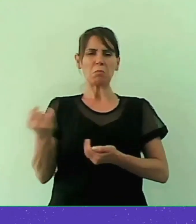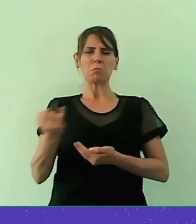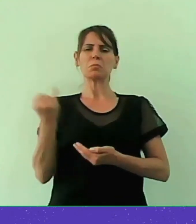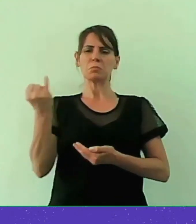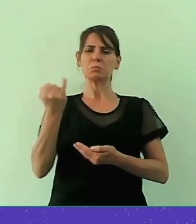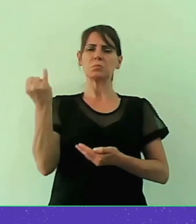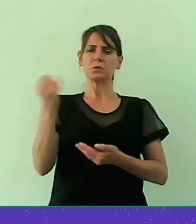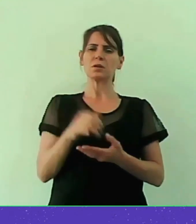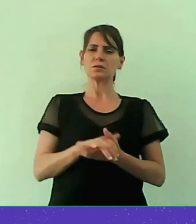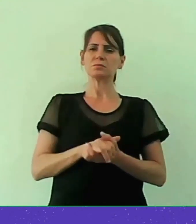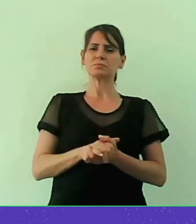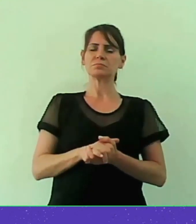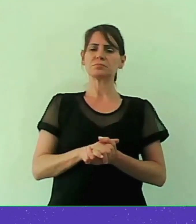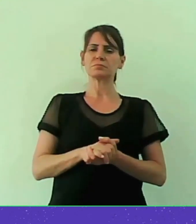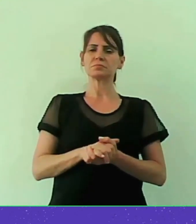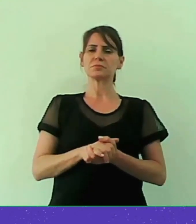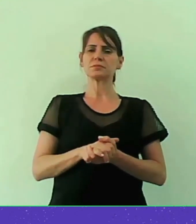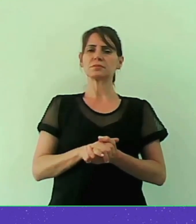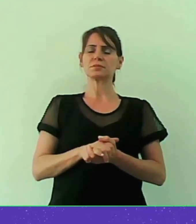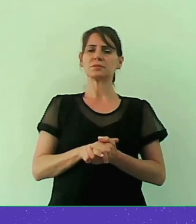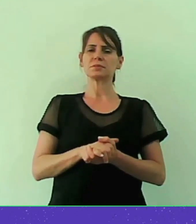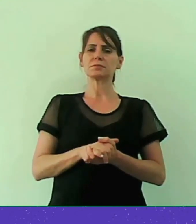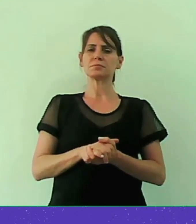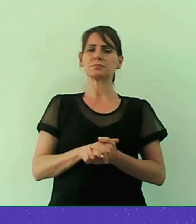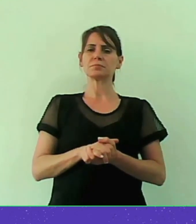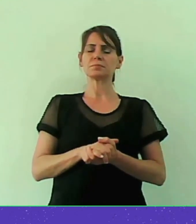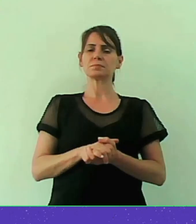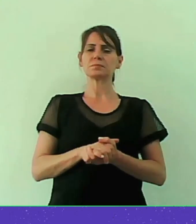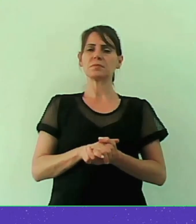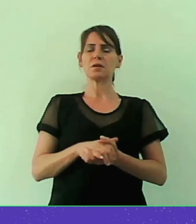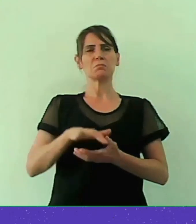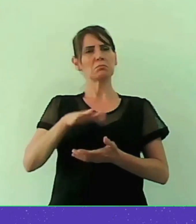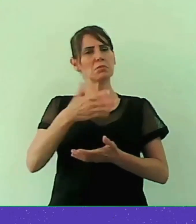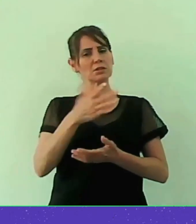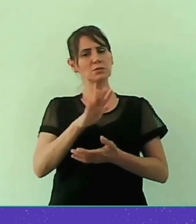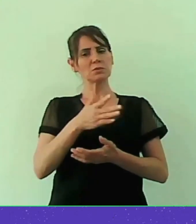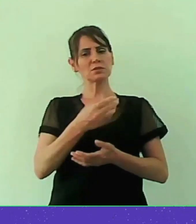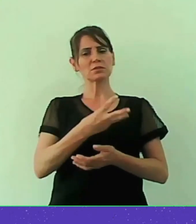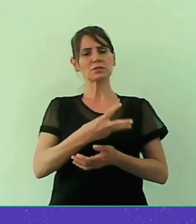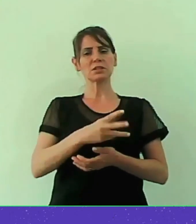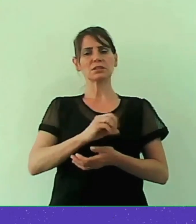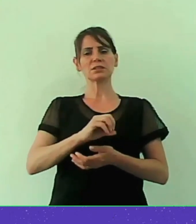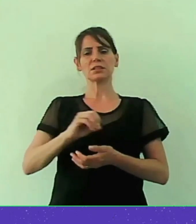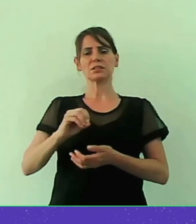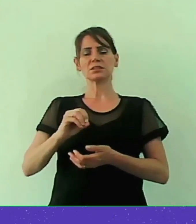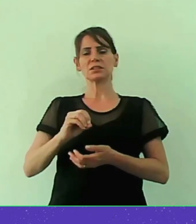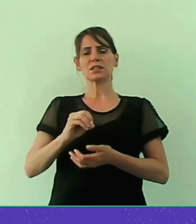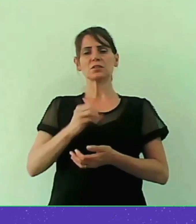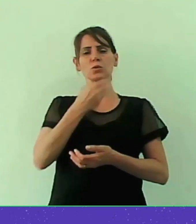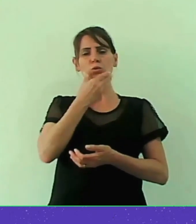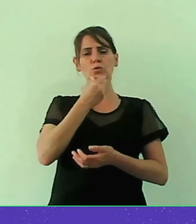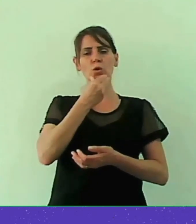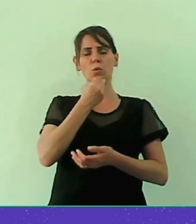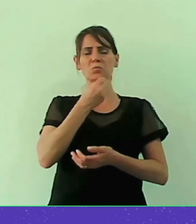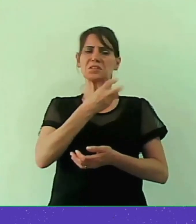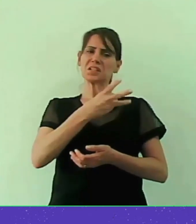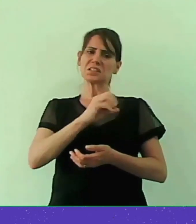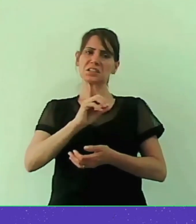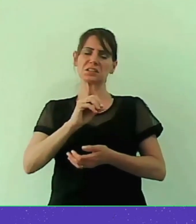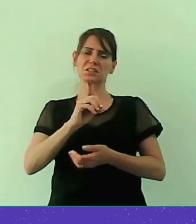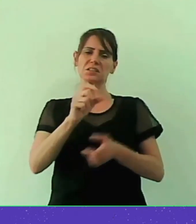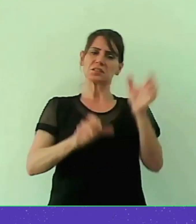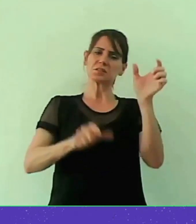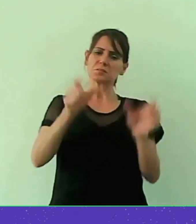Embora ainda sejamos em torno de 300 homens nas ruas, comportores, trabalhando, mas as pessoas